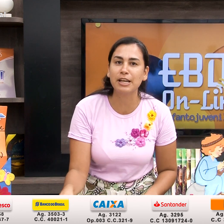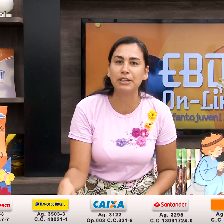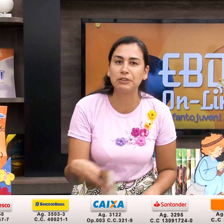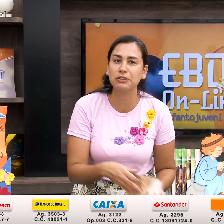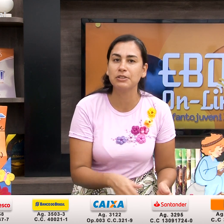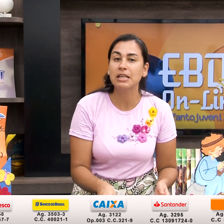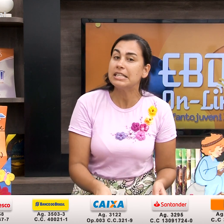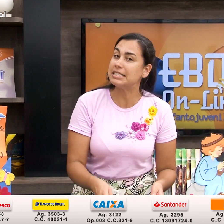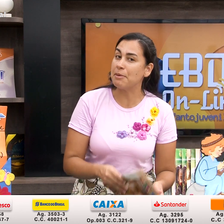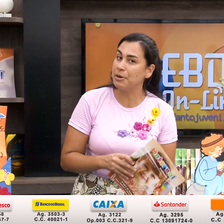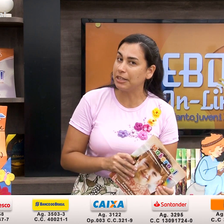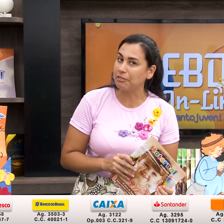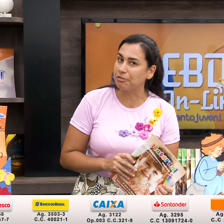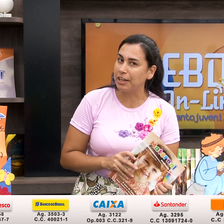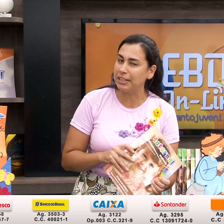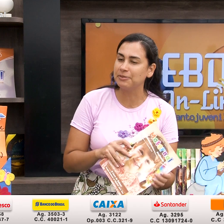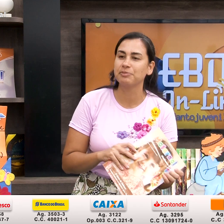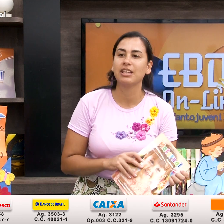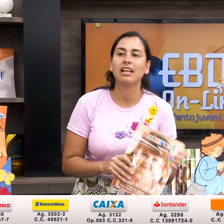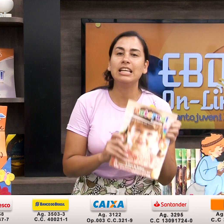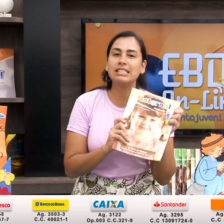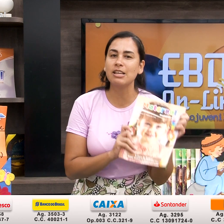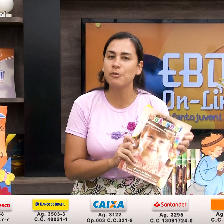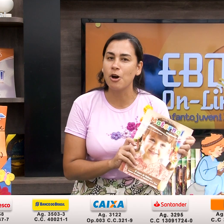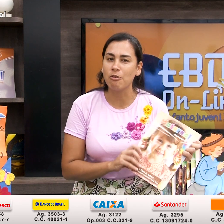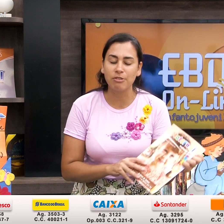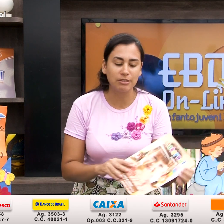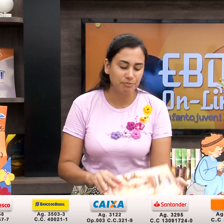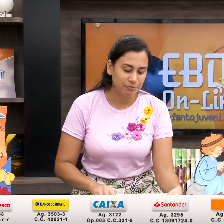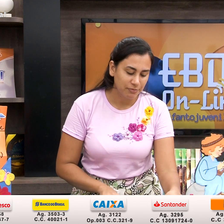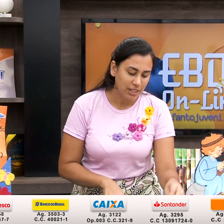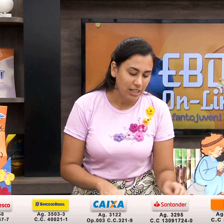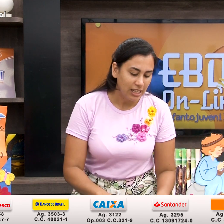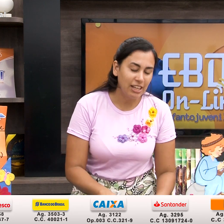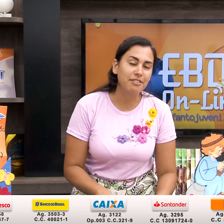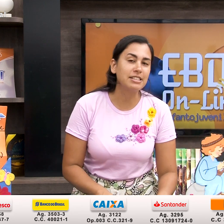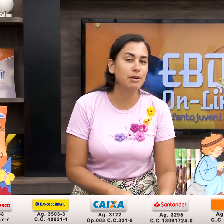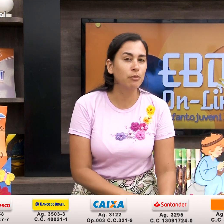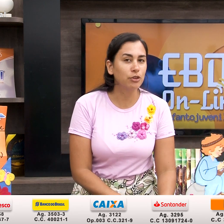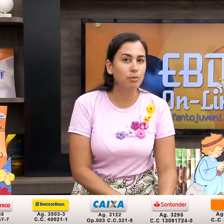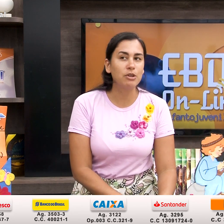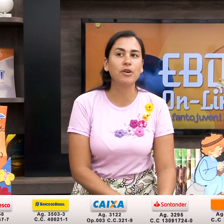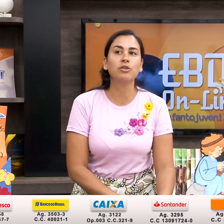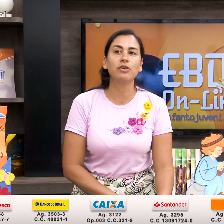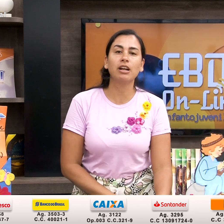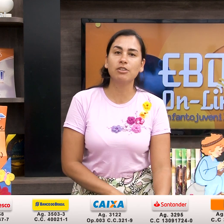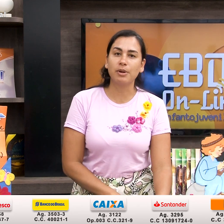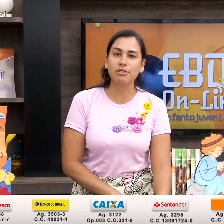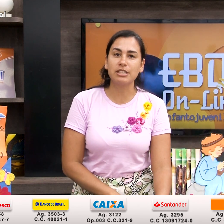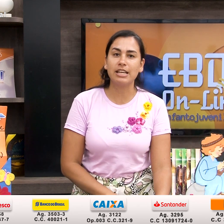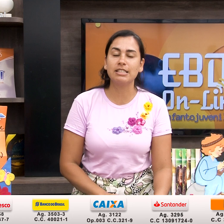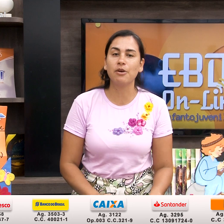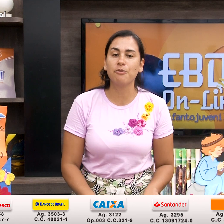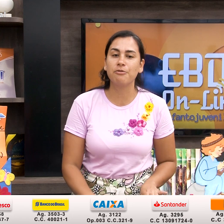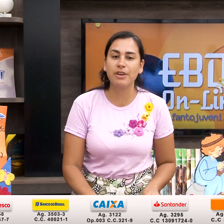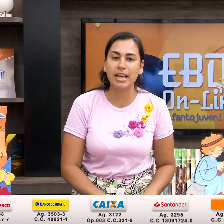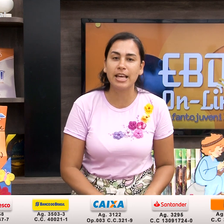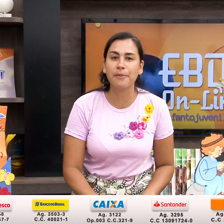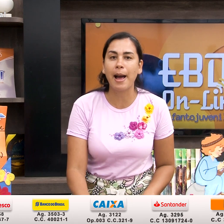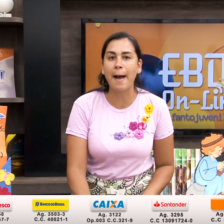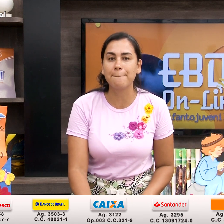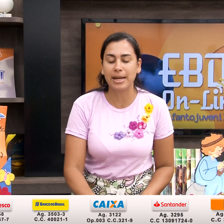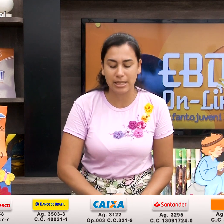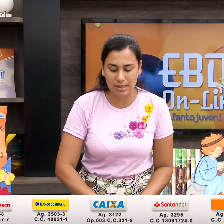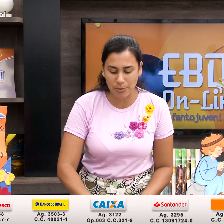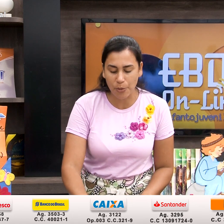pra vocês. Semana que vem, lição nova. E vai ser muito bom, a gente vai continuar gravando pra vocês. Então,